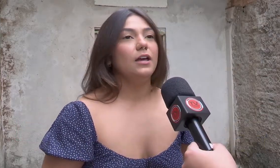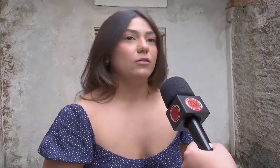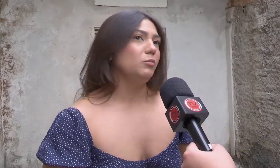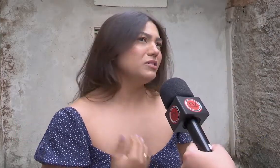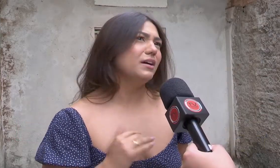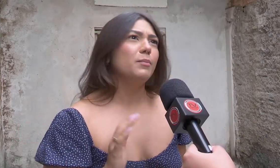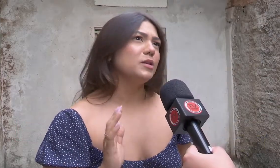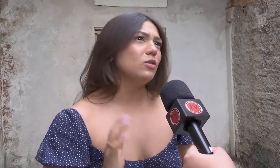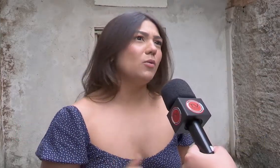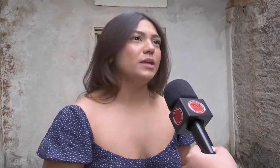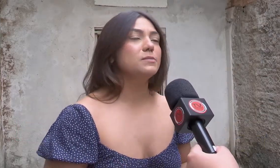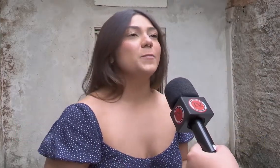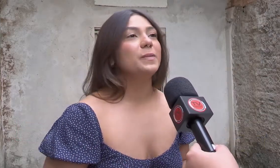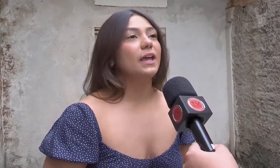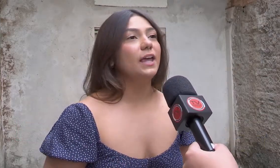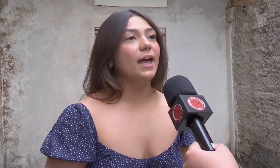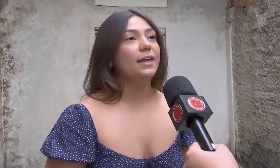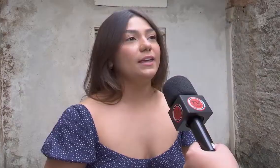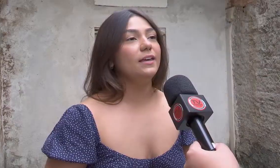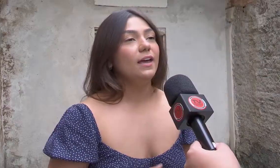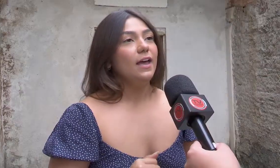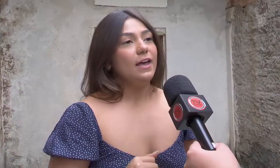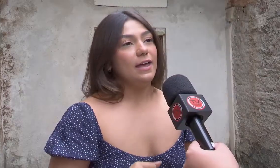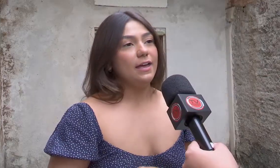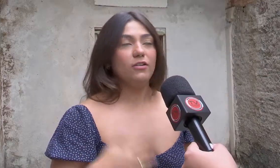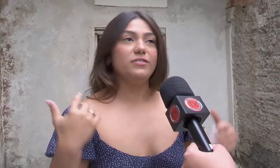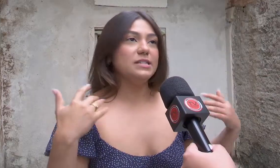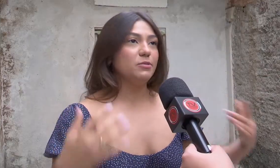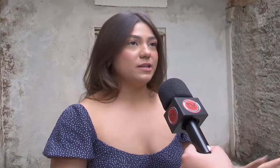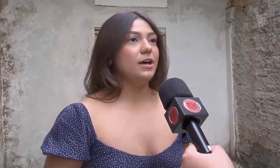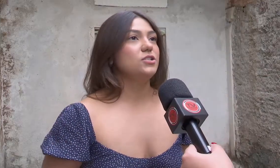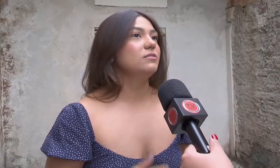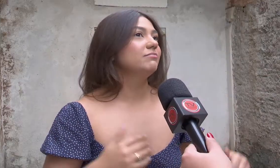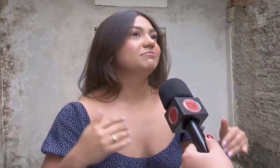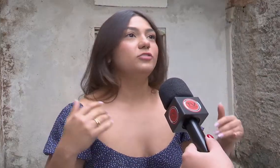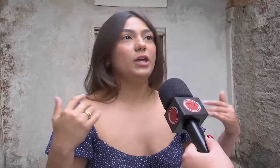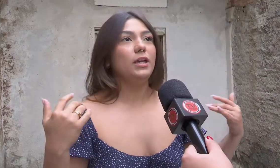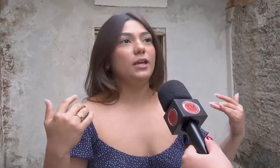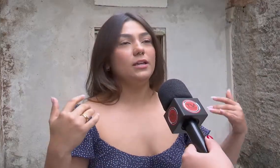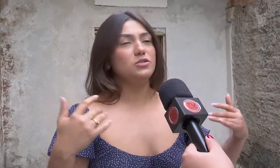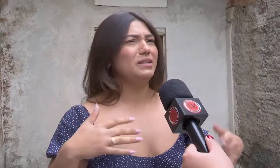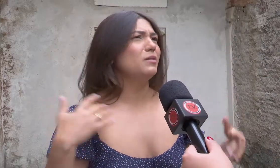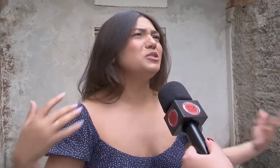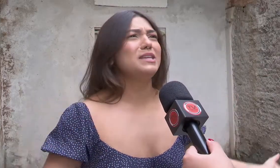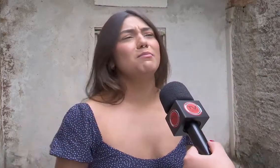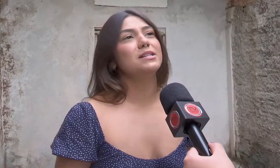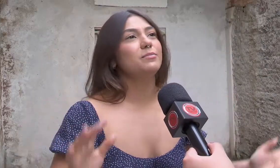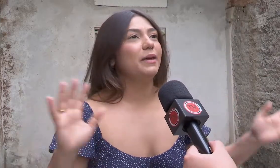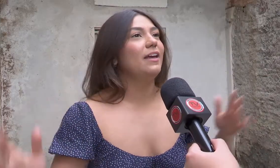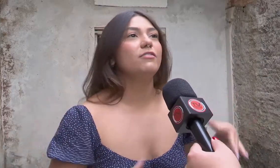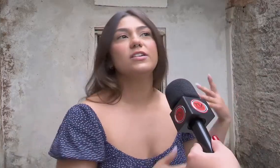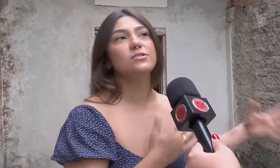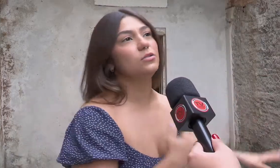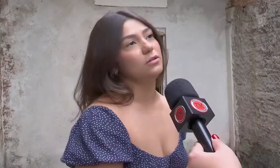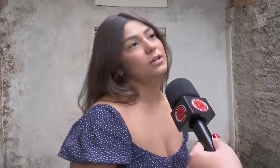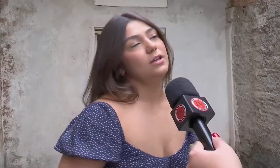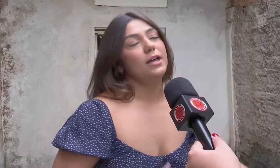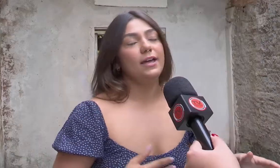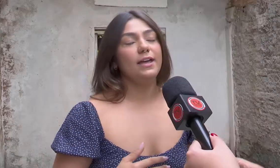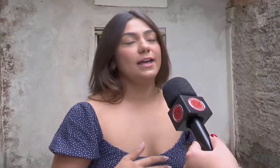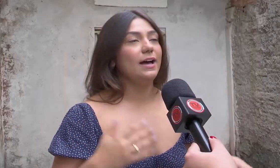Instagram pessoal mesmo. E aí eu fiz essa postagem, foi de maneira muito simples, peguei,